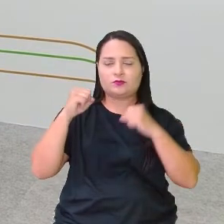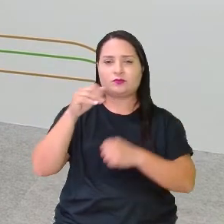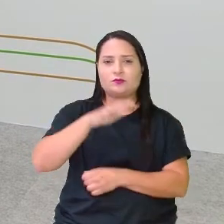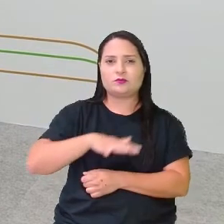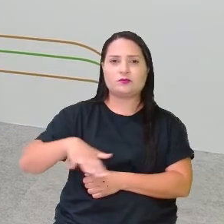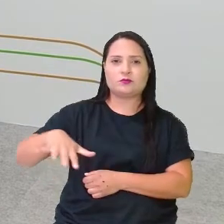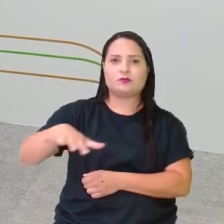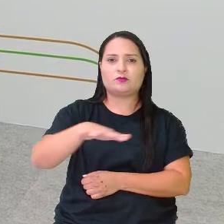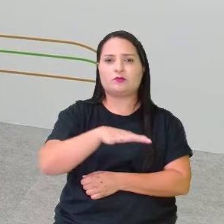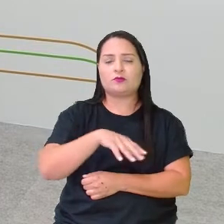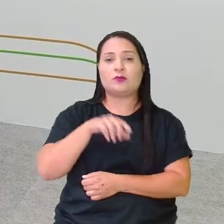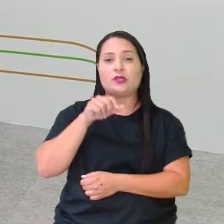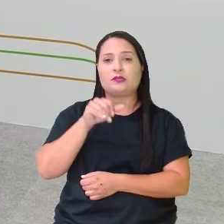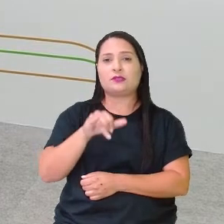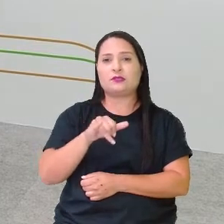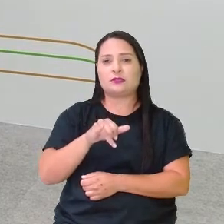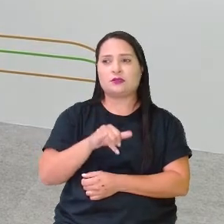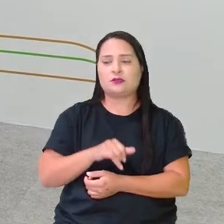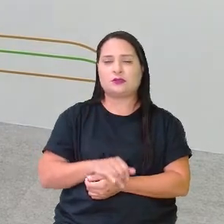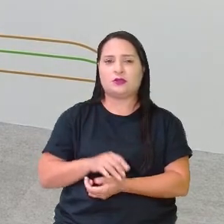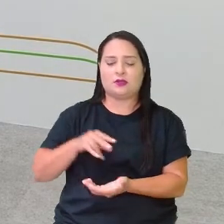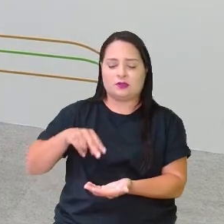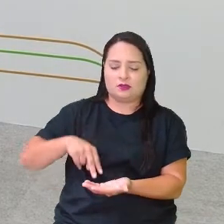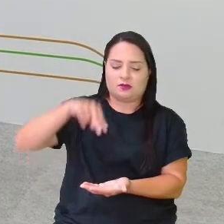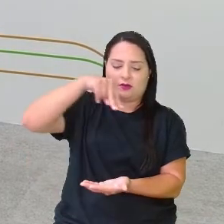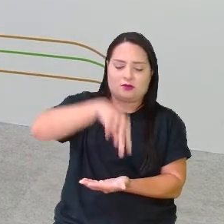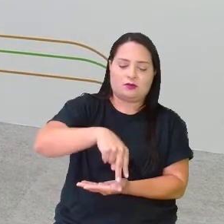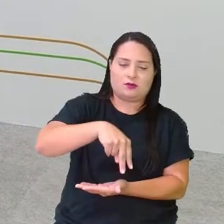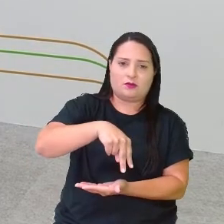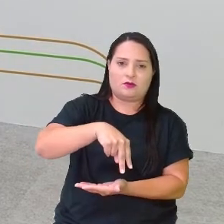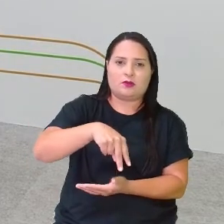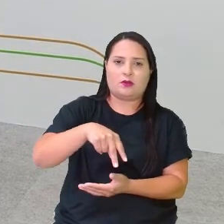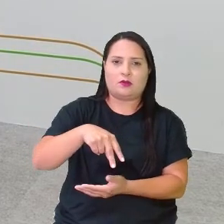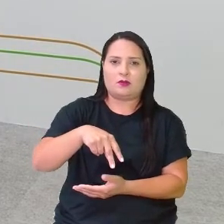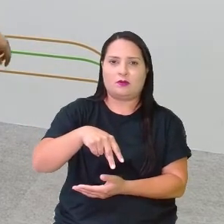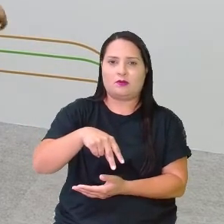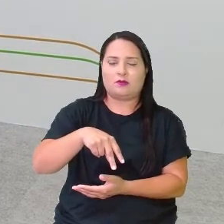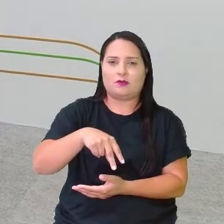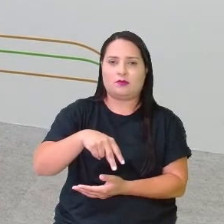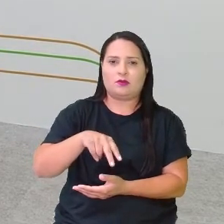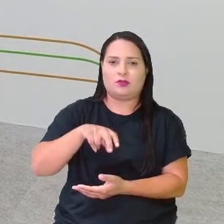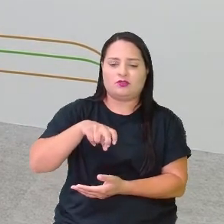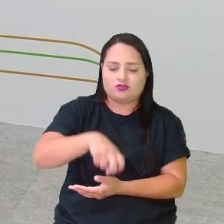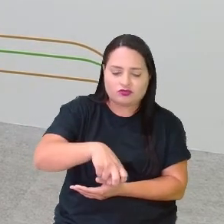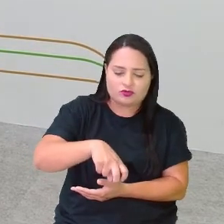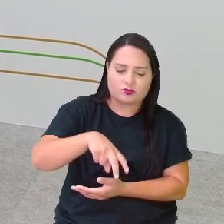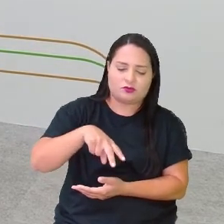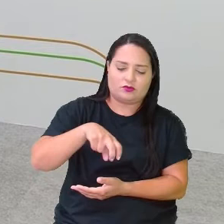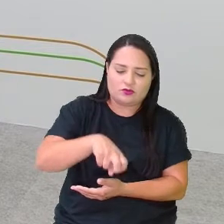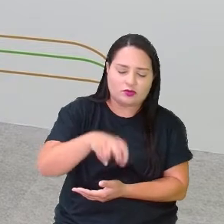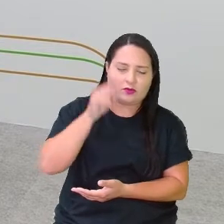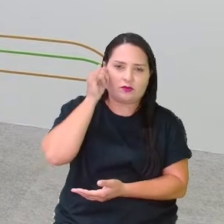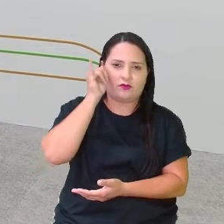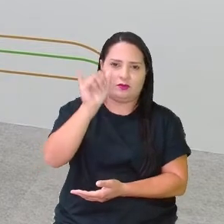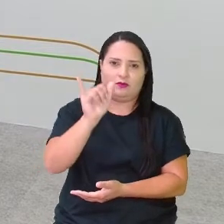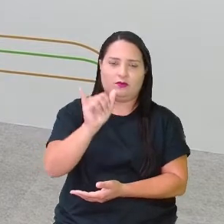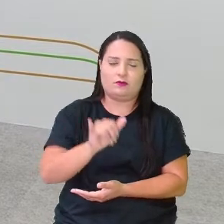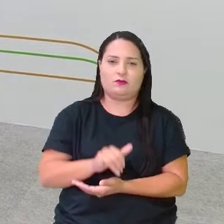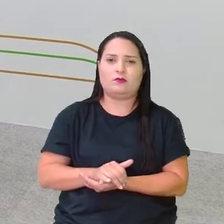geral. Se for, ó, eu salto com os 2 e paro sem jogar o meu joelho lá na frente. Então eu paro e